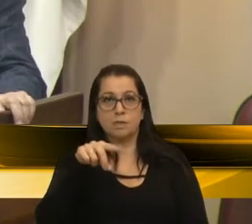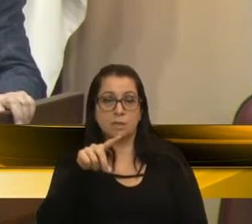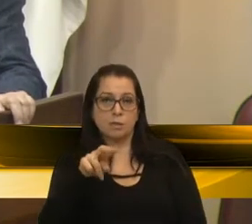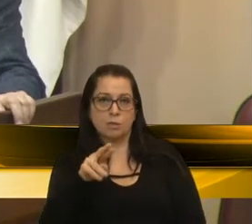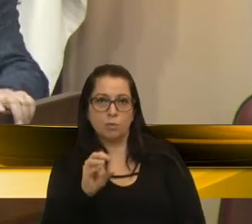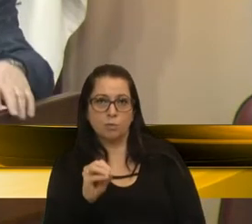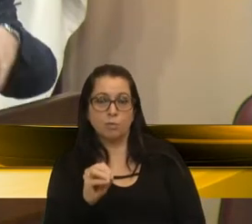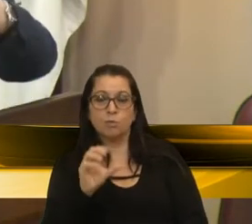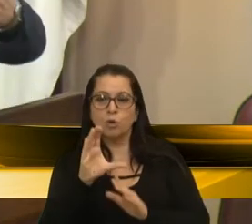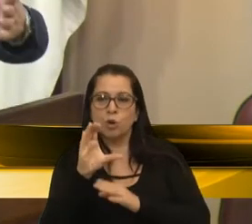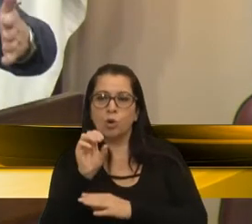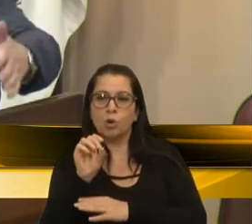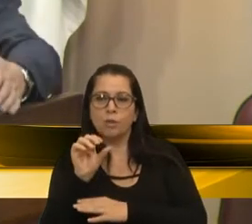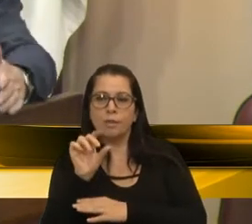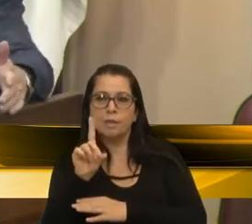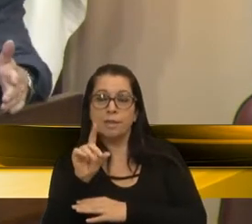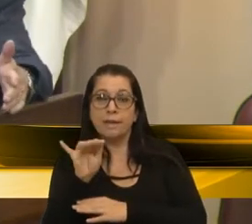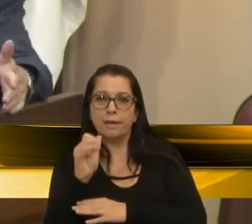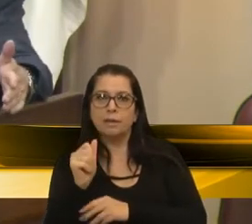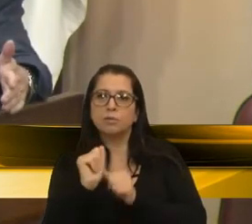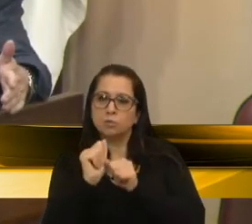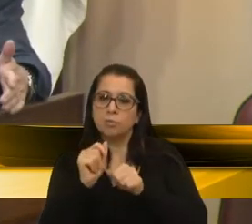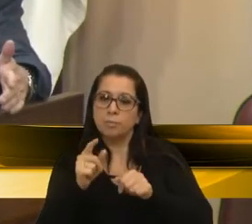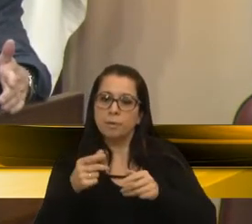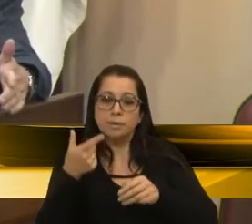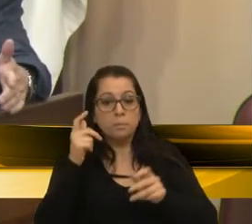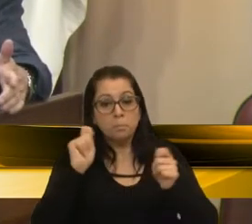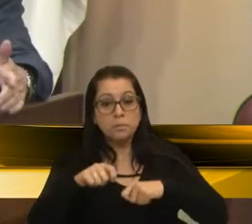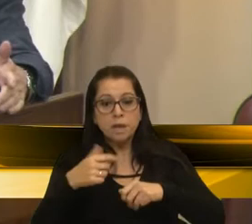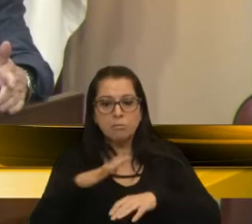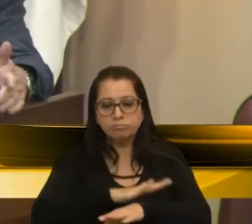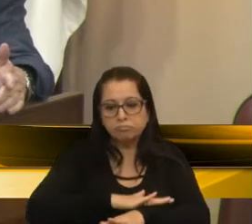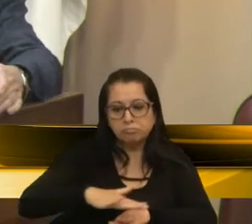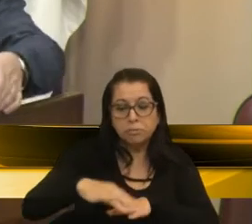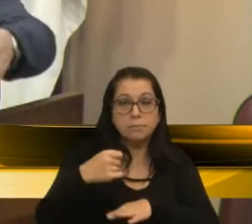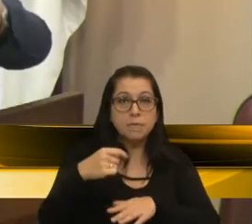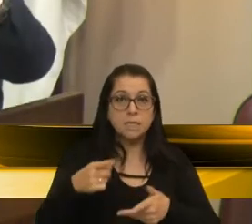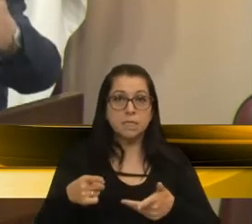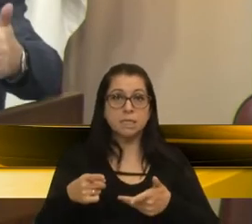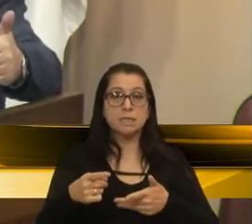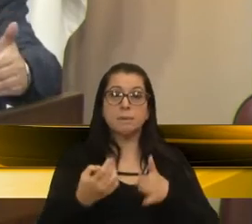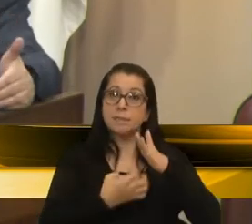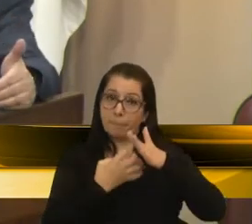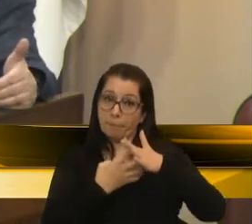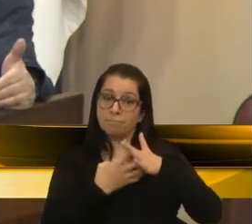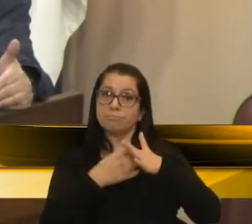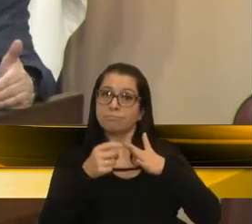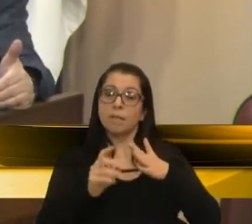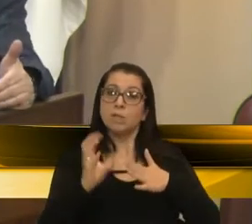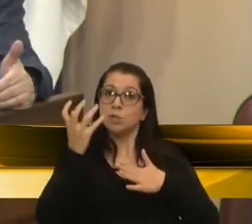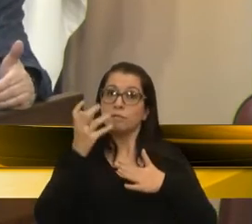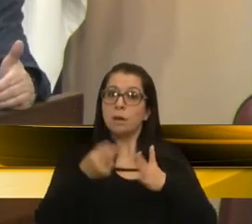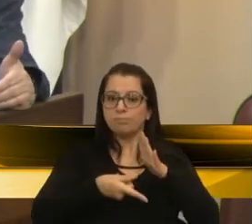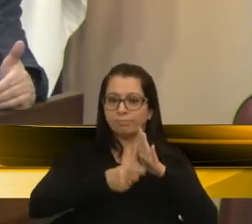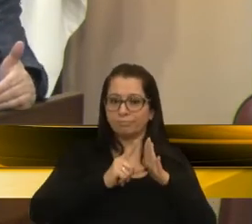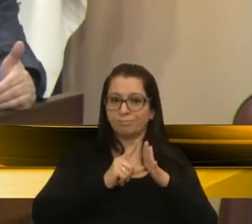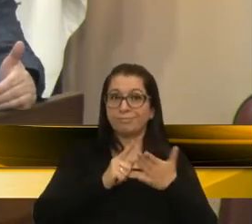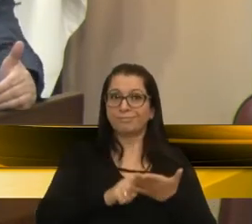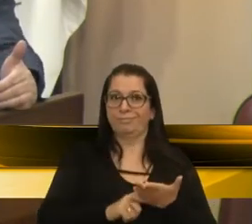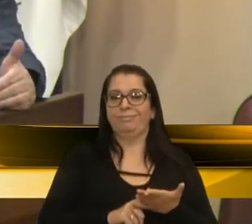colocou a Codeca à disposição para fornecer o asfalto, se fosse necessário, mas aí a empresa mesmo resolveu